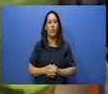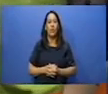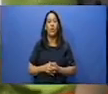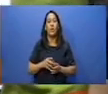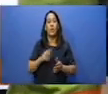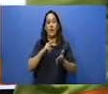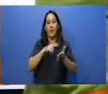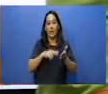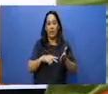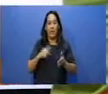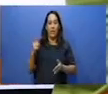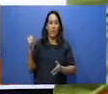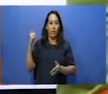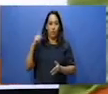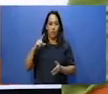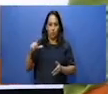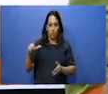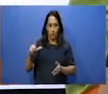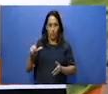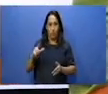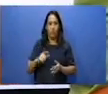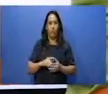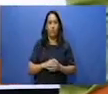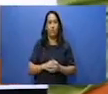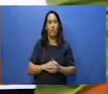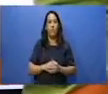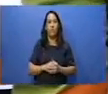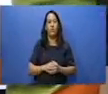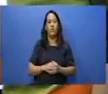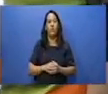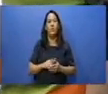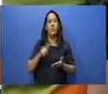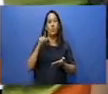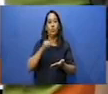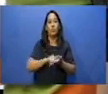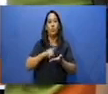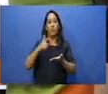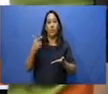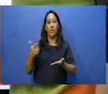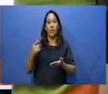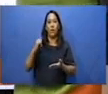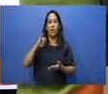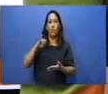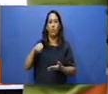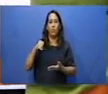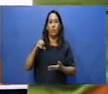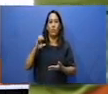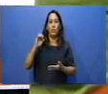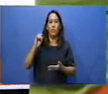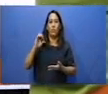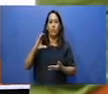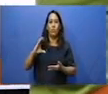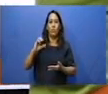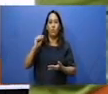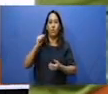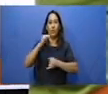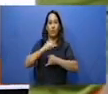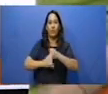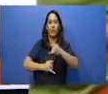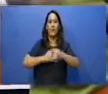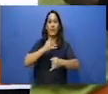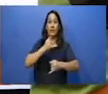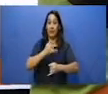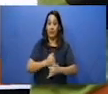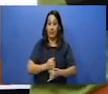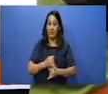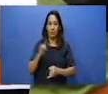crédito da notícia que você acabou de ler. Vamos lá. Jornal Joca Digital, não é um